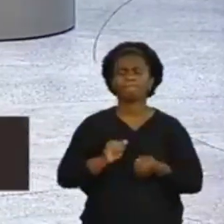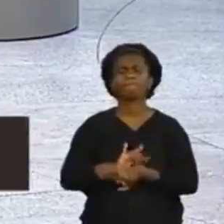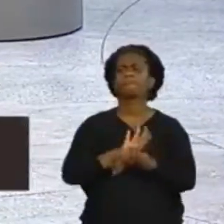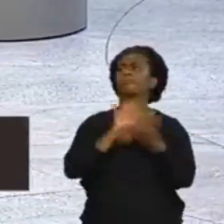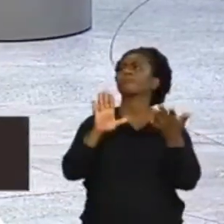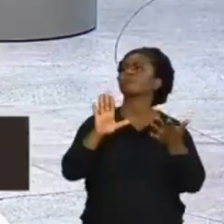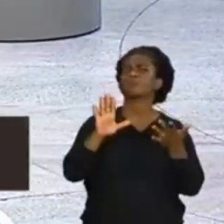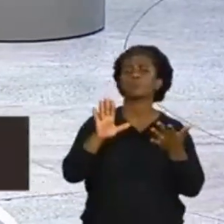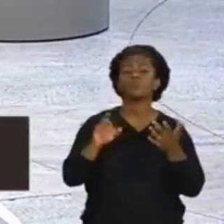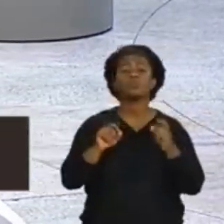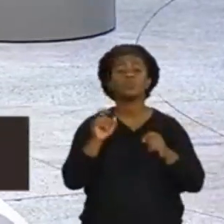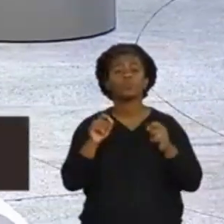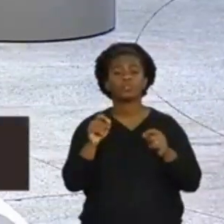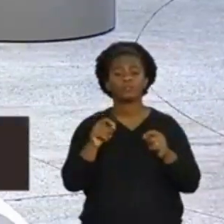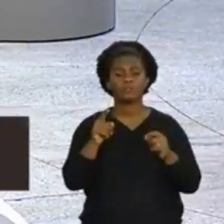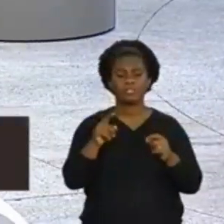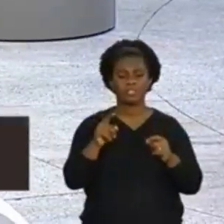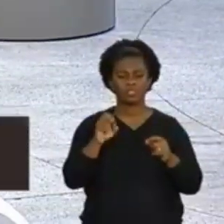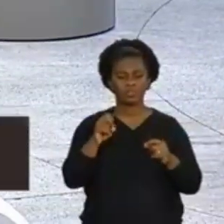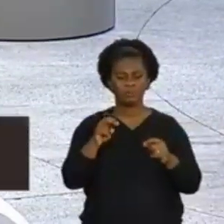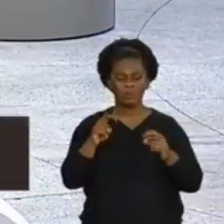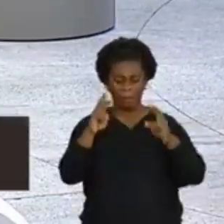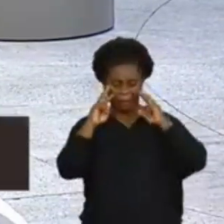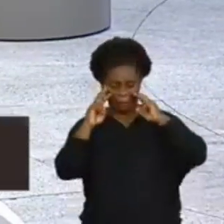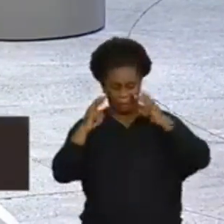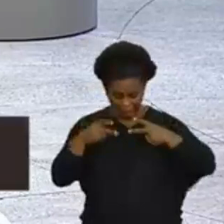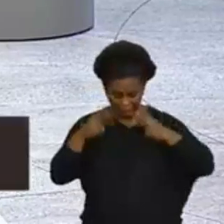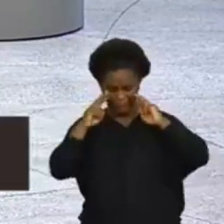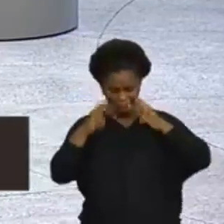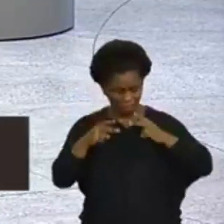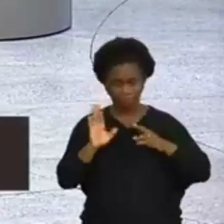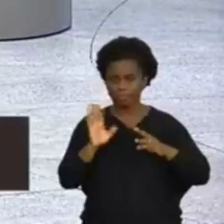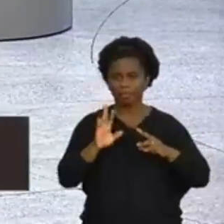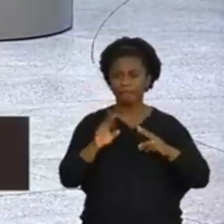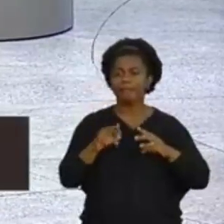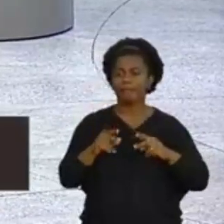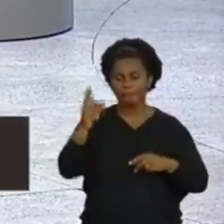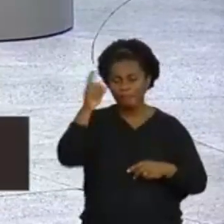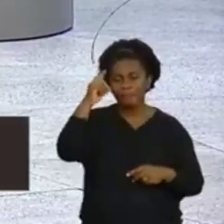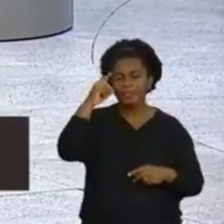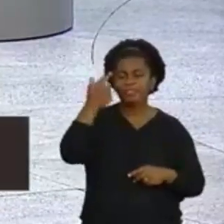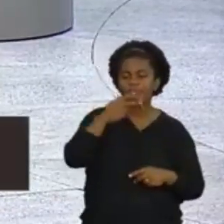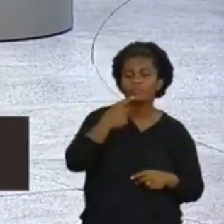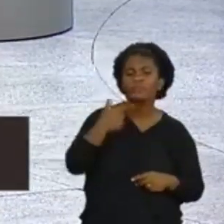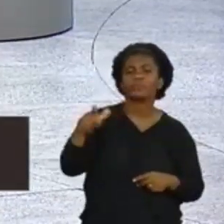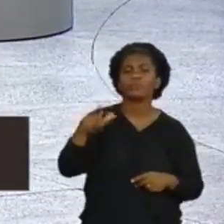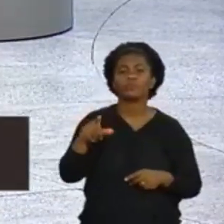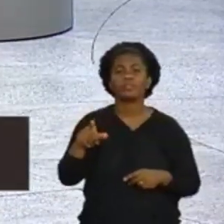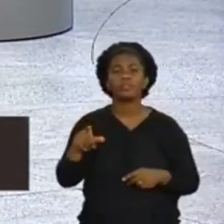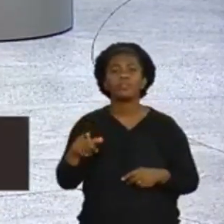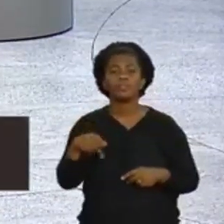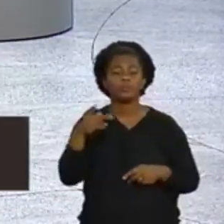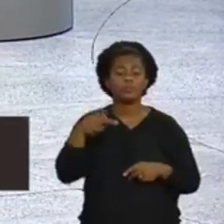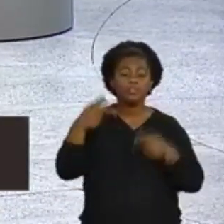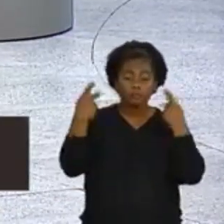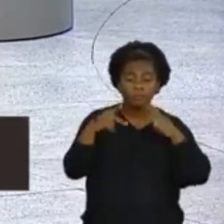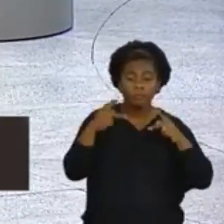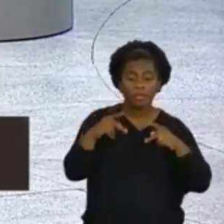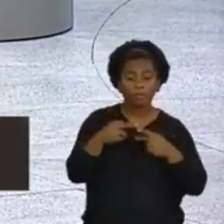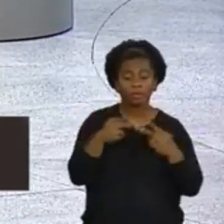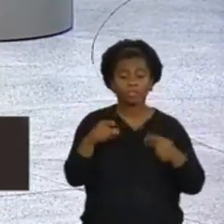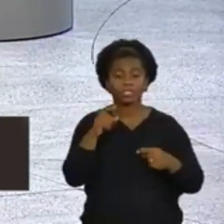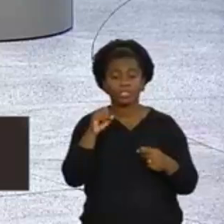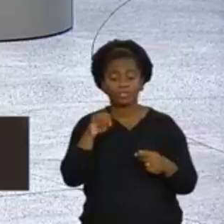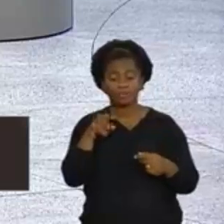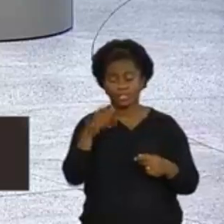glorioso. Você não pensar no seu umbigo, não pensar em você. Daqui a pouco eu vou pregar algo que, se você entender, sua vida muda.